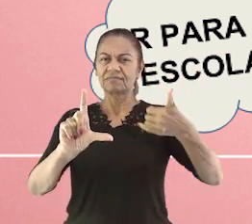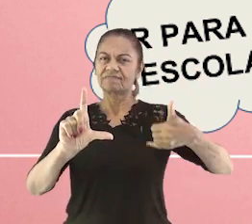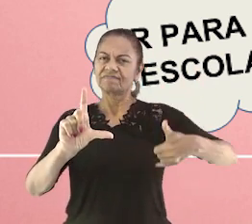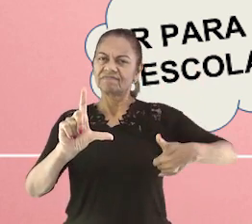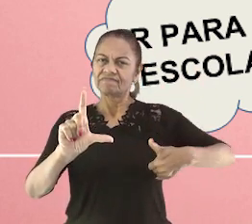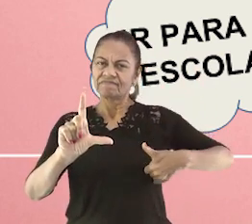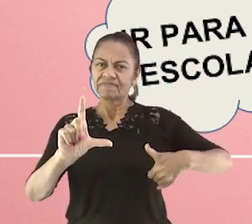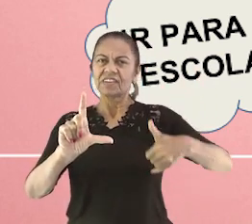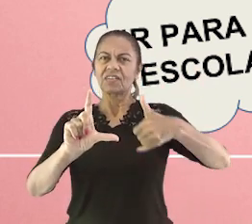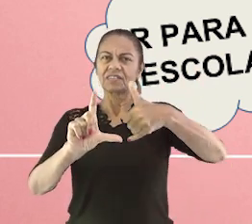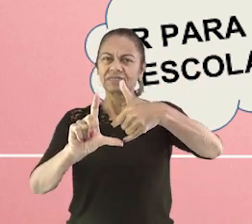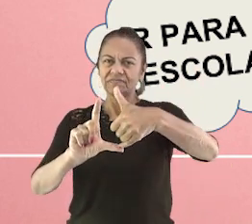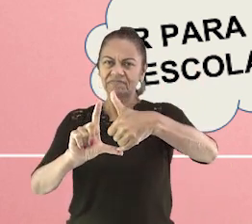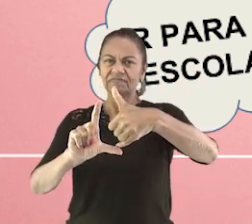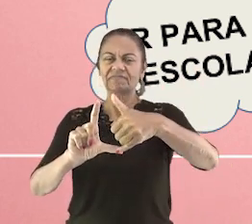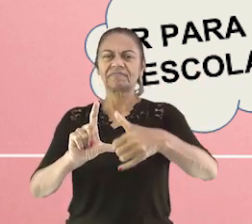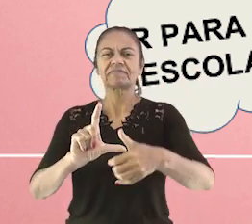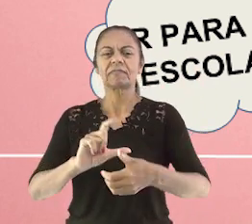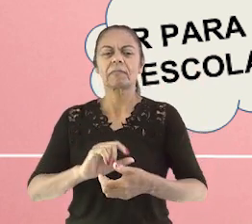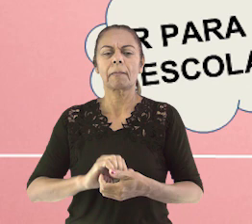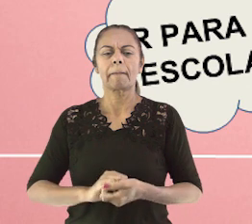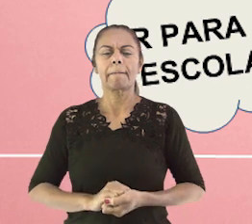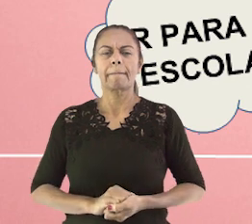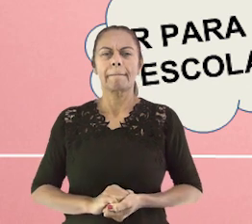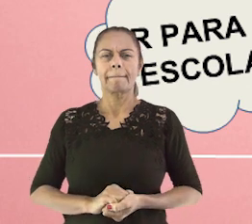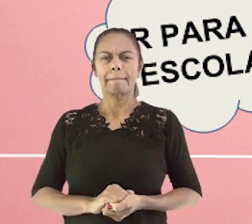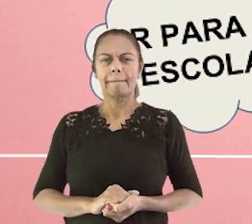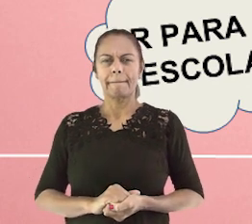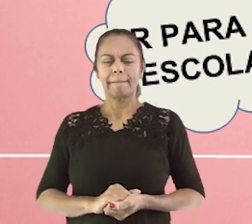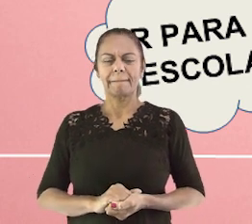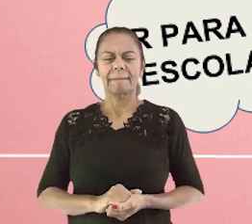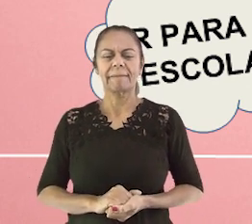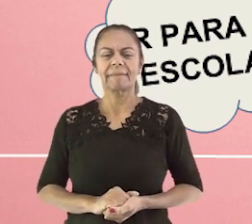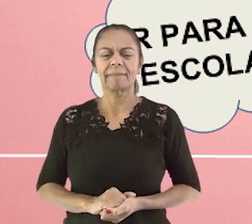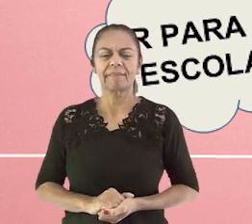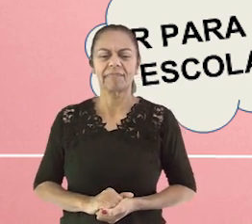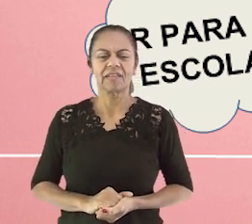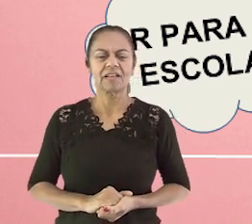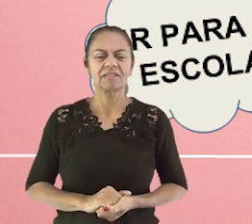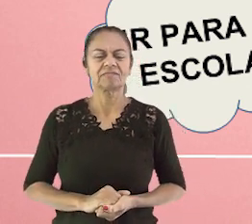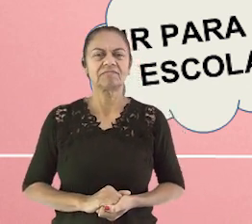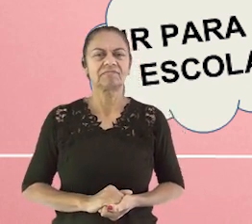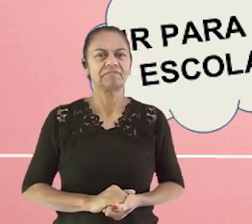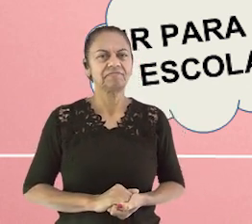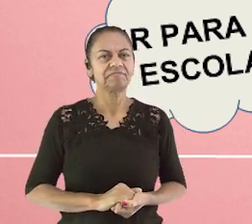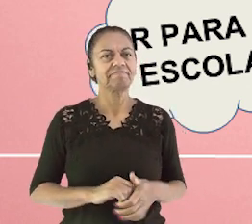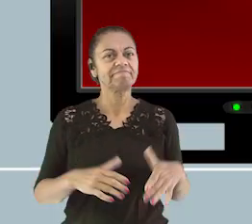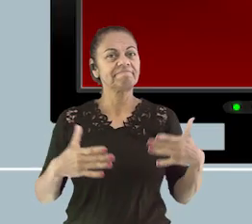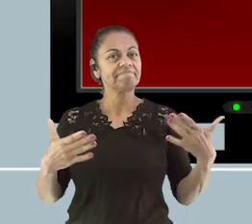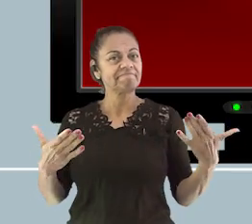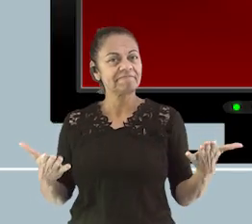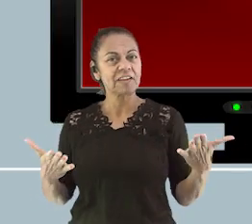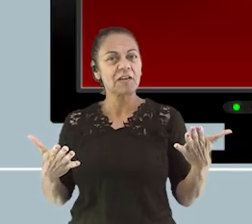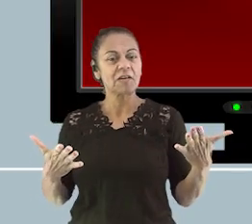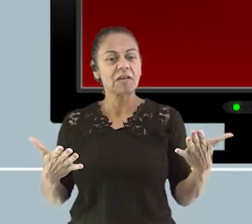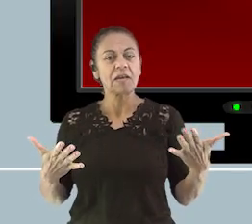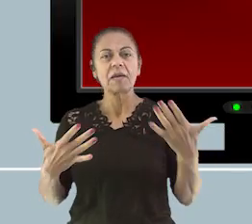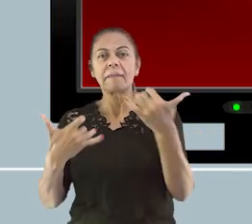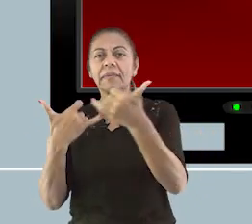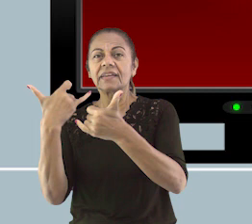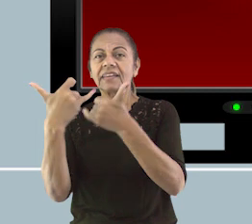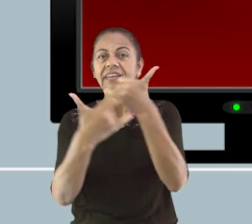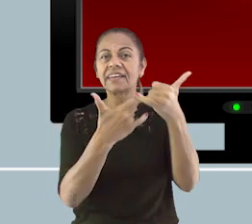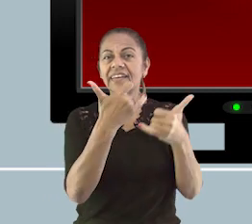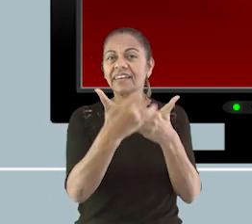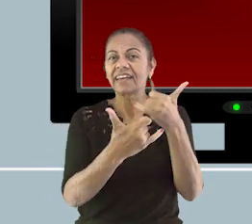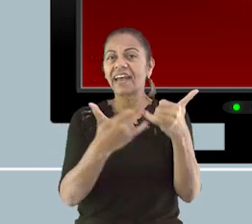muito rápido. É só usar o nosso QR Code que está aparecendo aqui na tela. E falando em